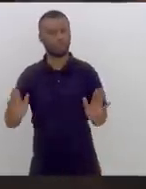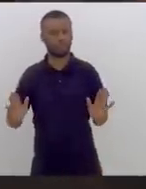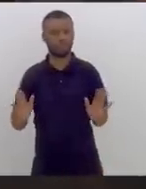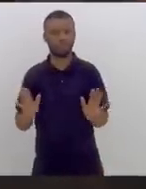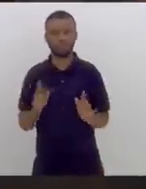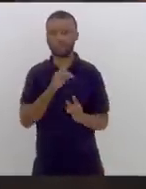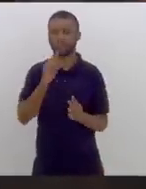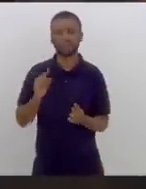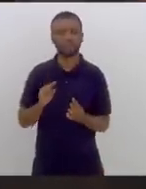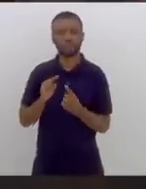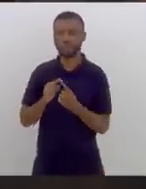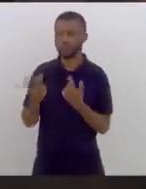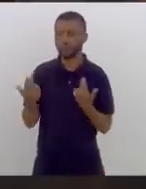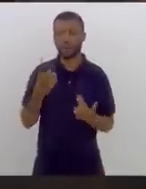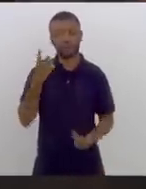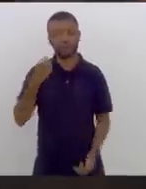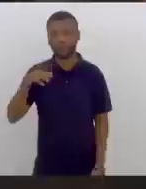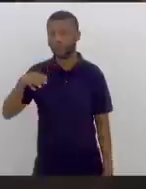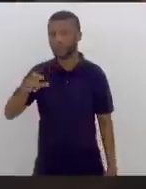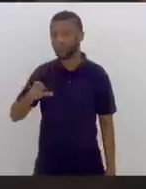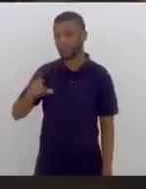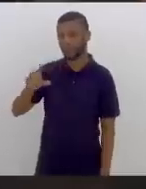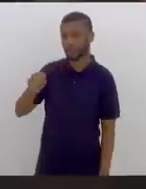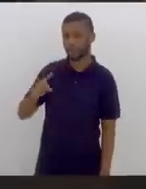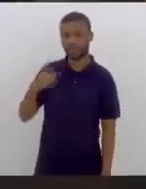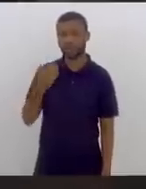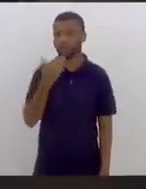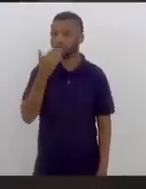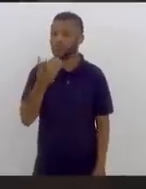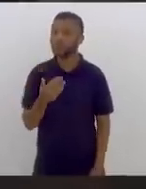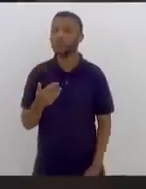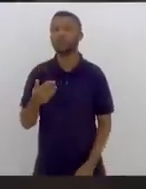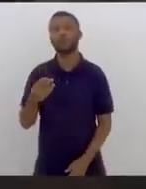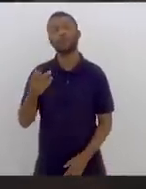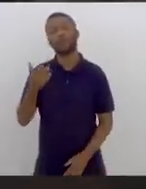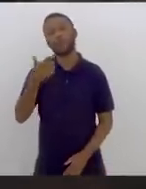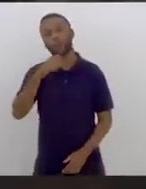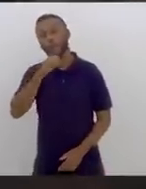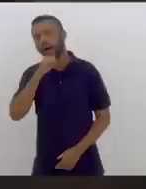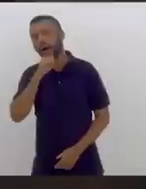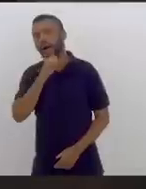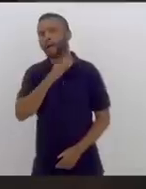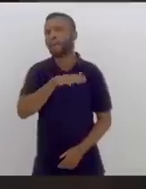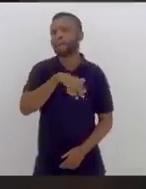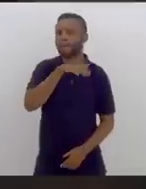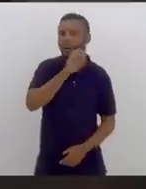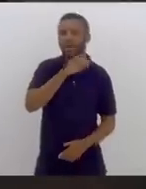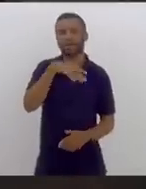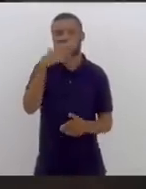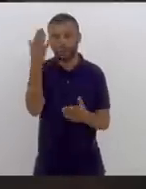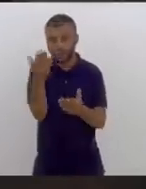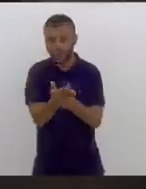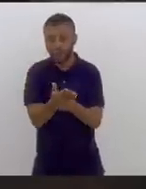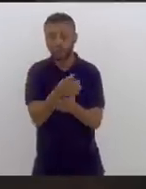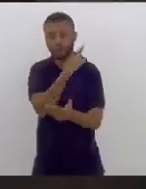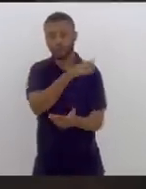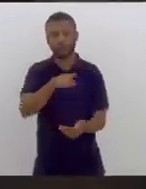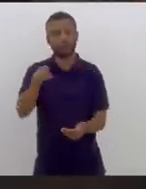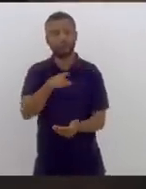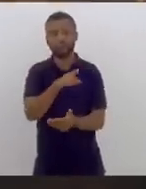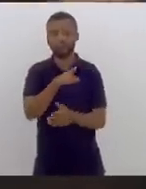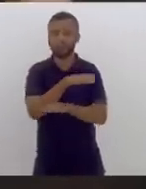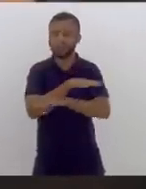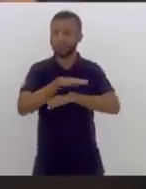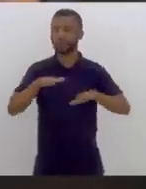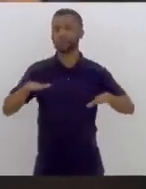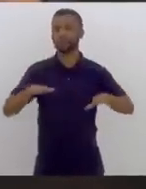com o Marcelo falou nós estamos aqui pedindo por pais e mães de família que foram absolvidos e inocentados na justiça